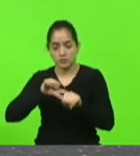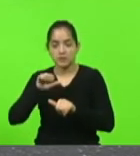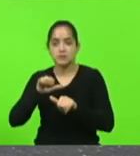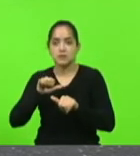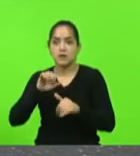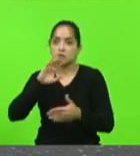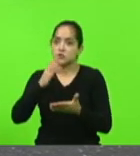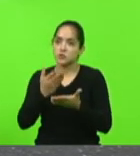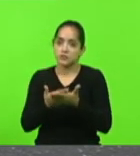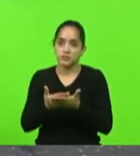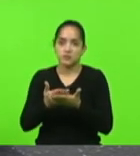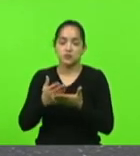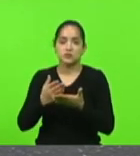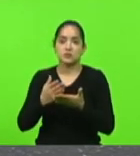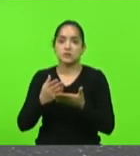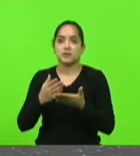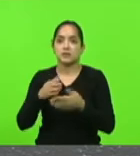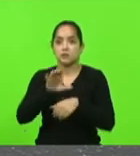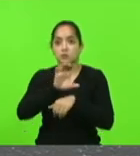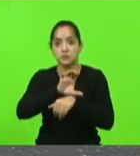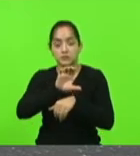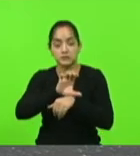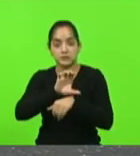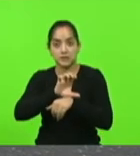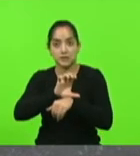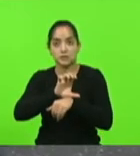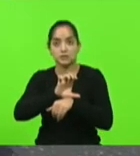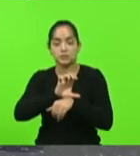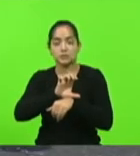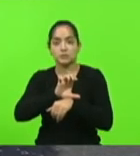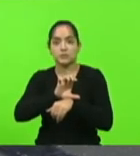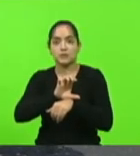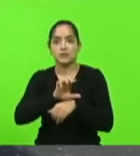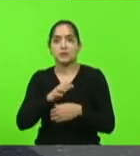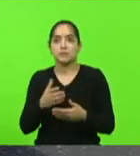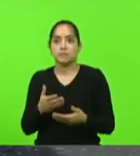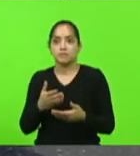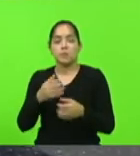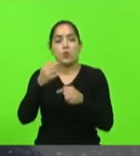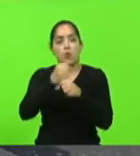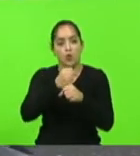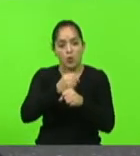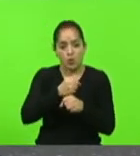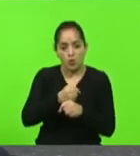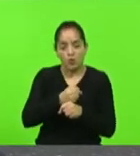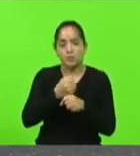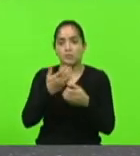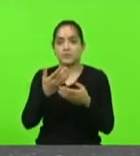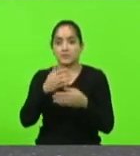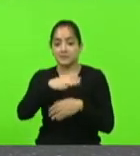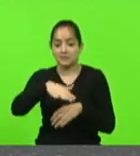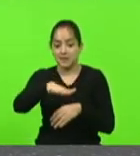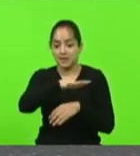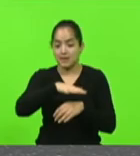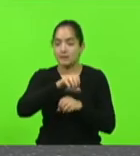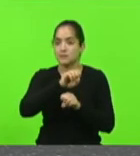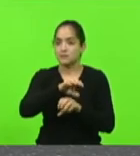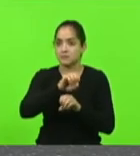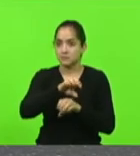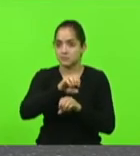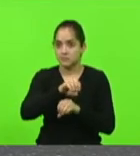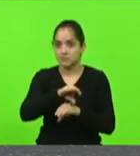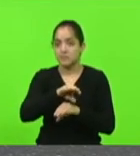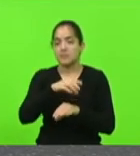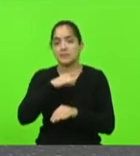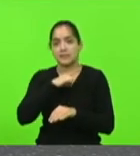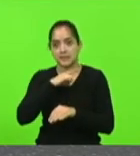no estado inteiro nós teremos obras na educação. Aliás, obras é que não tem faltado, a